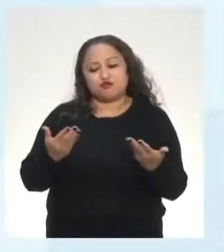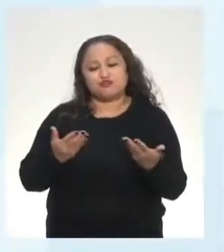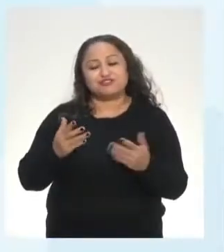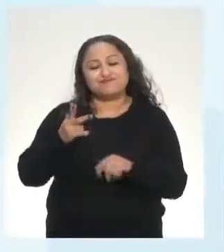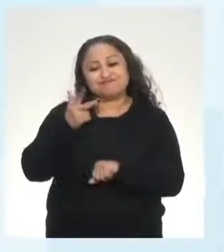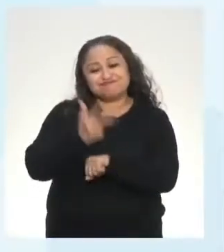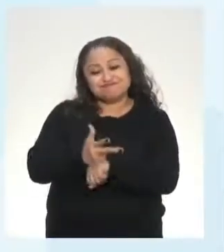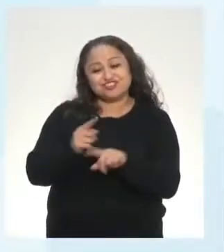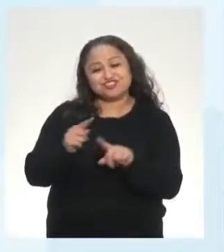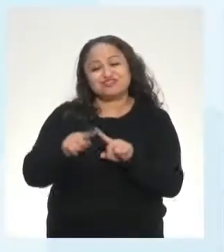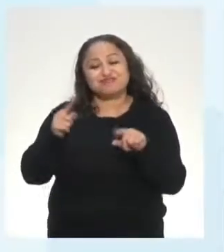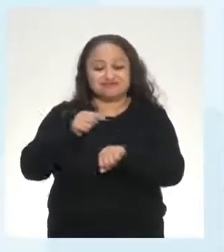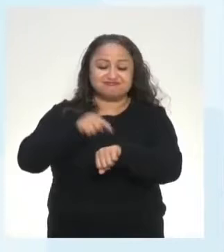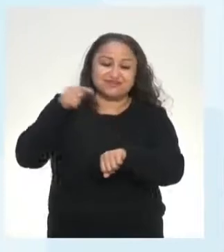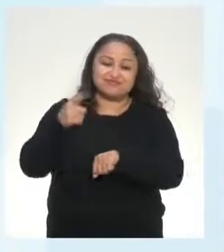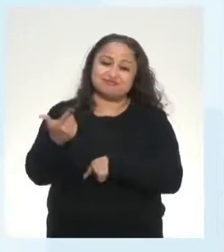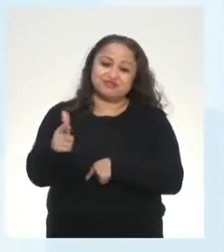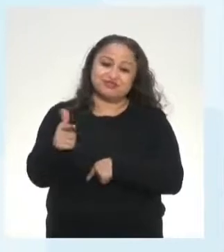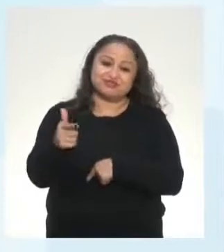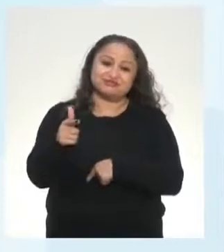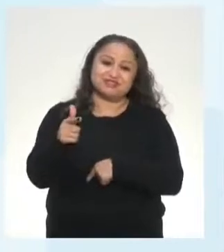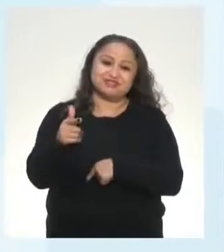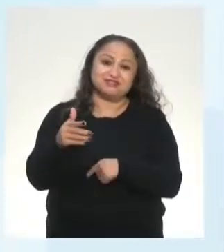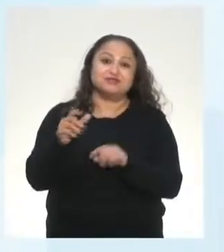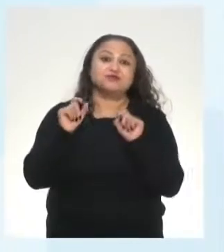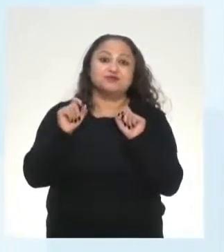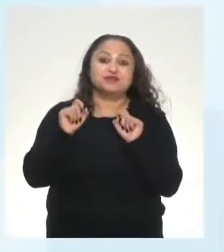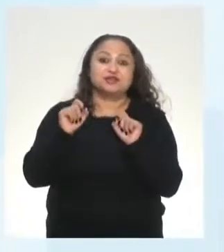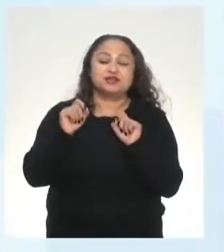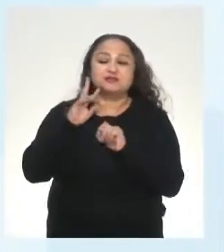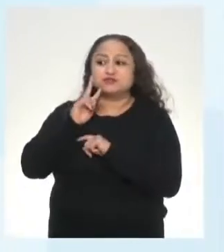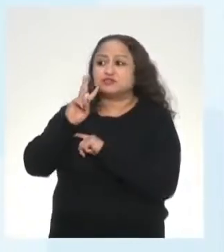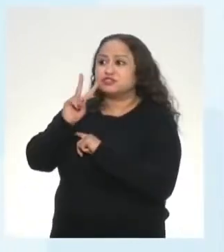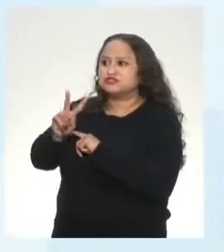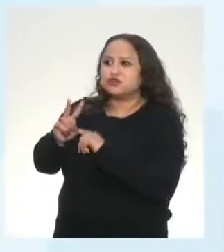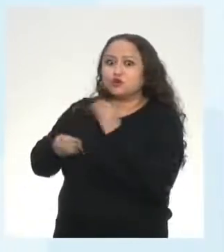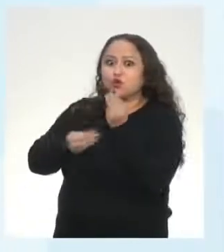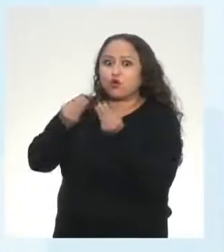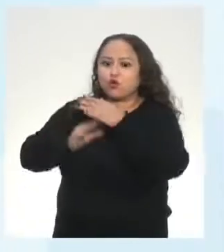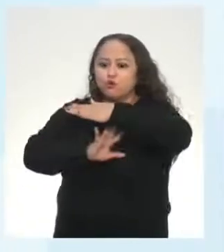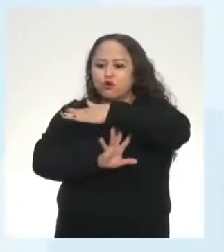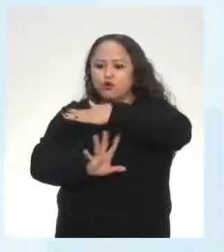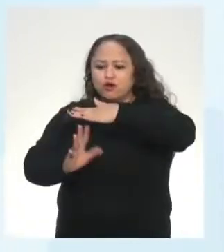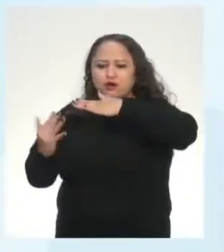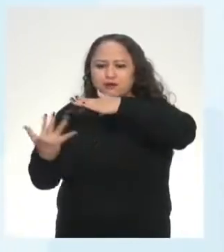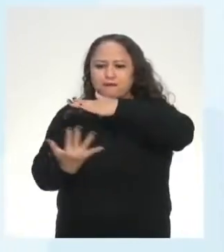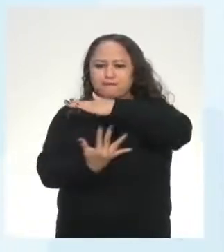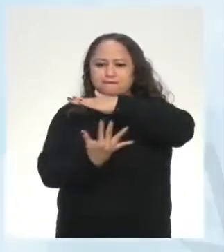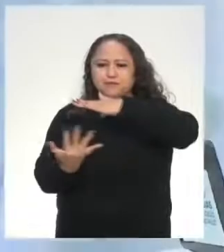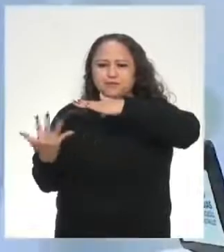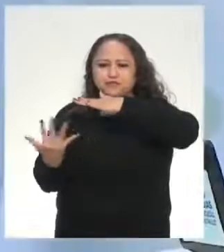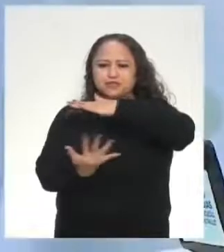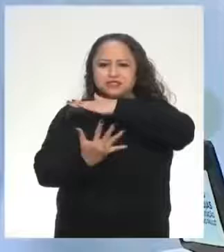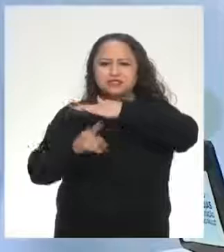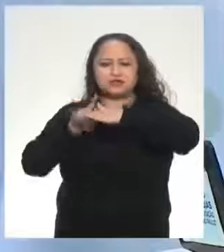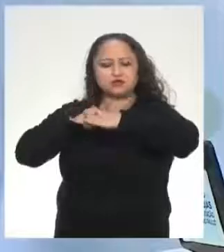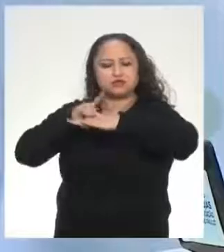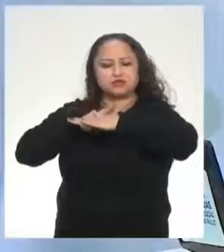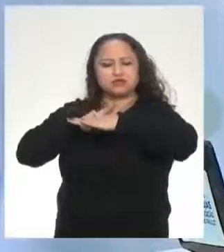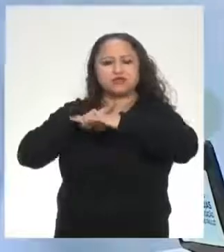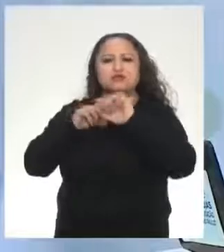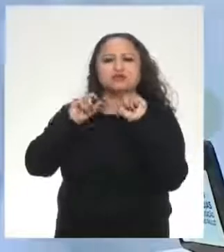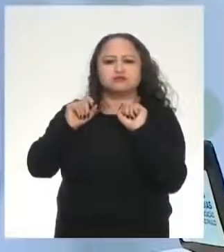vocês verem depois aí um fenômeno, a migração, um fenômeno mundial, né, falando sobre as questões aí dos